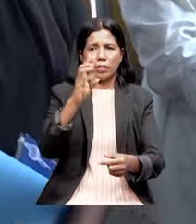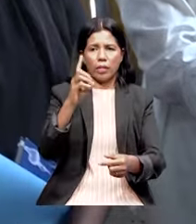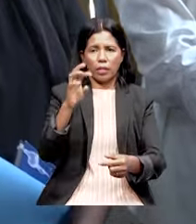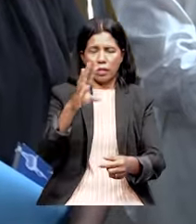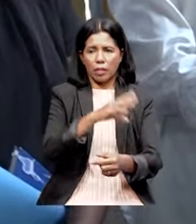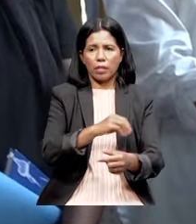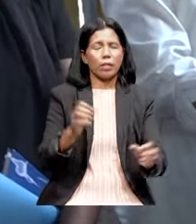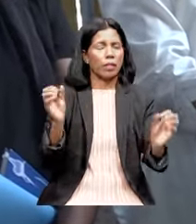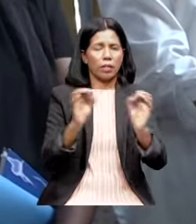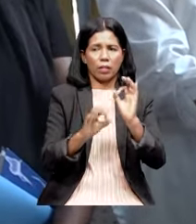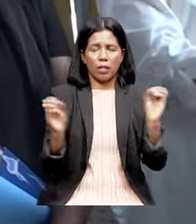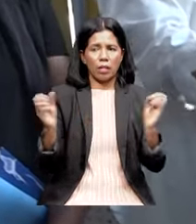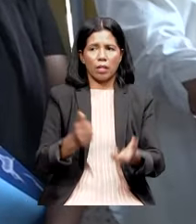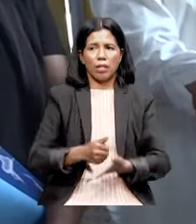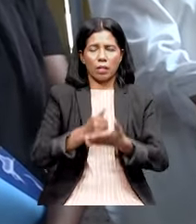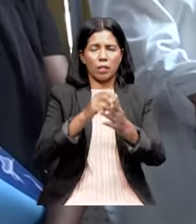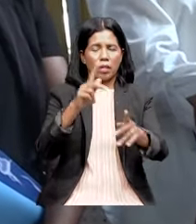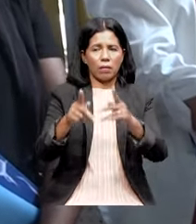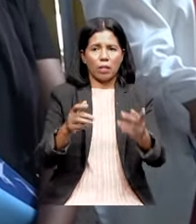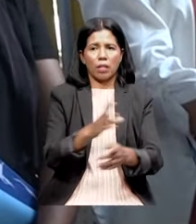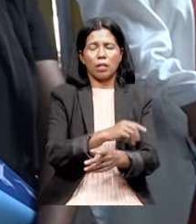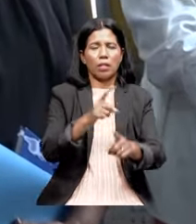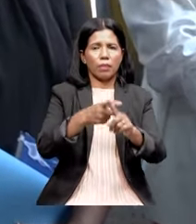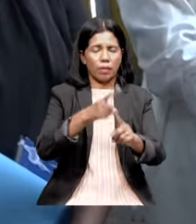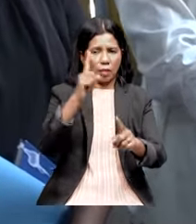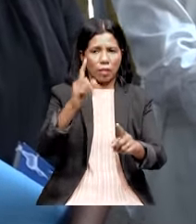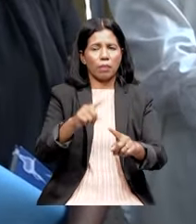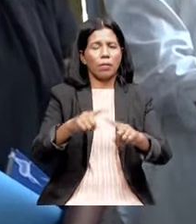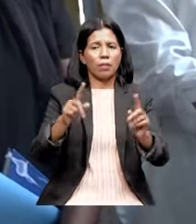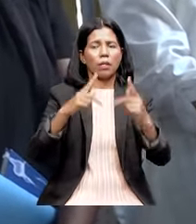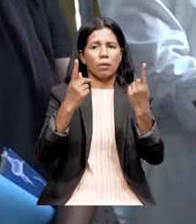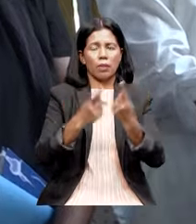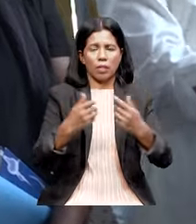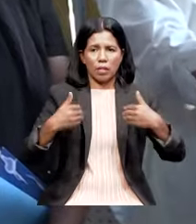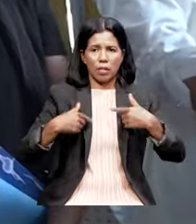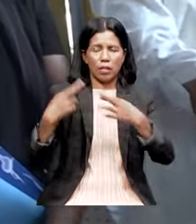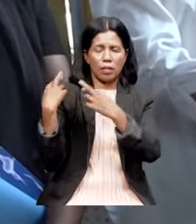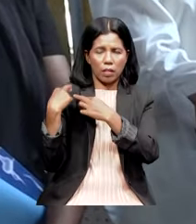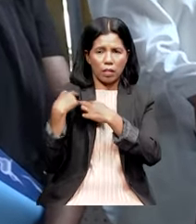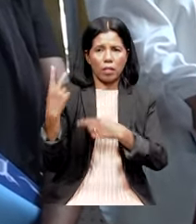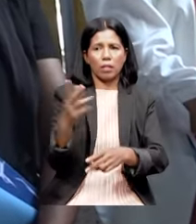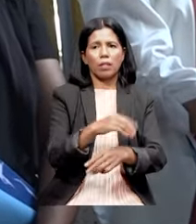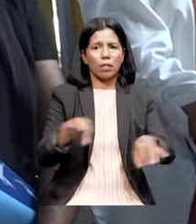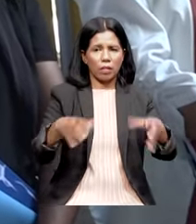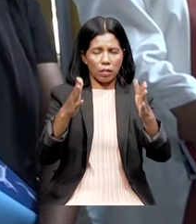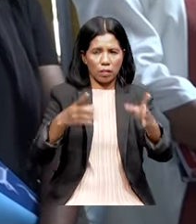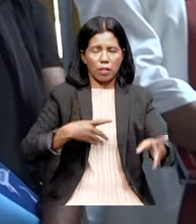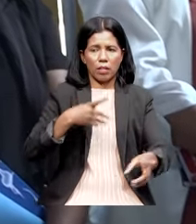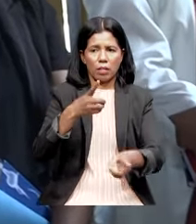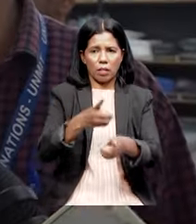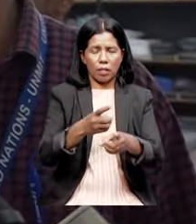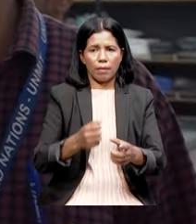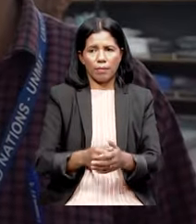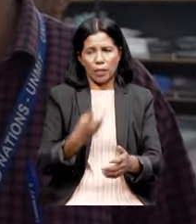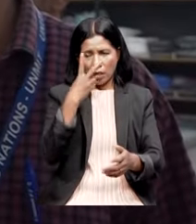reafirma mesmo la iha un atendimento ba consumidor sira durante fulangida, mai be companhia iha dever atu asegura na fatin trabalhador sira in direito. Hareu